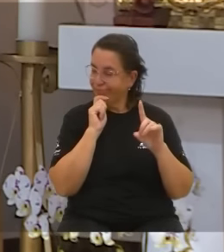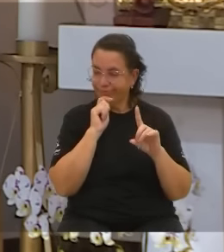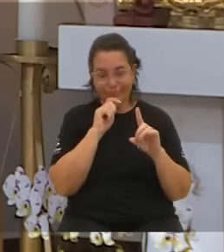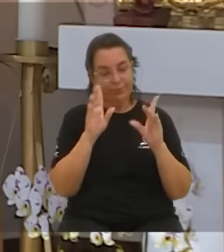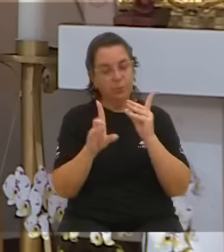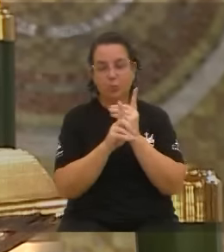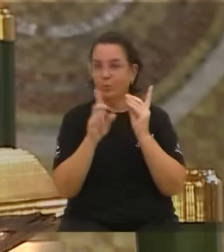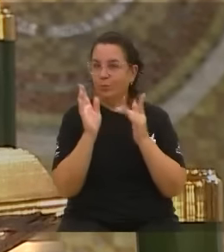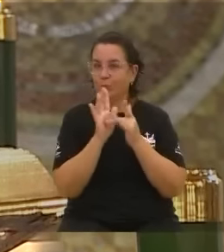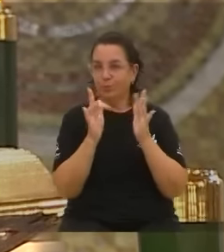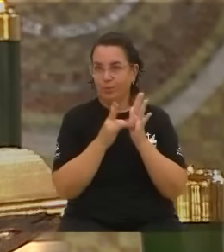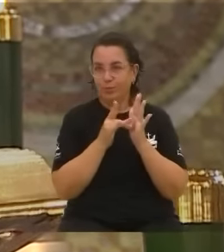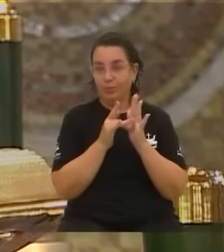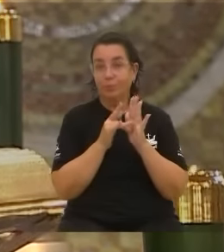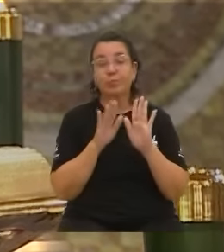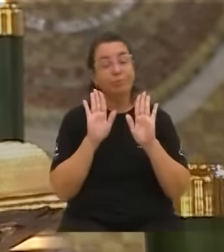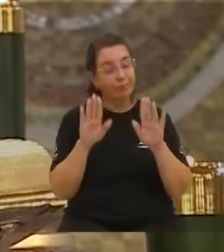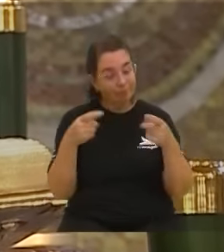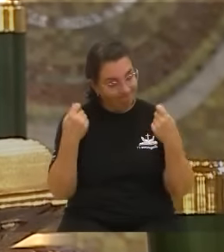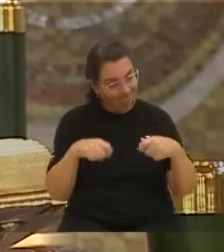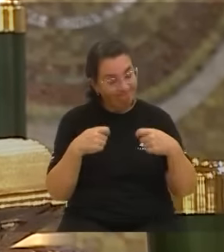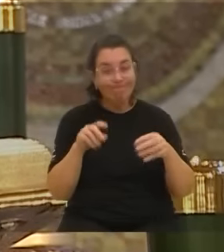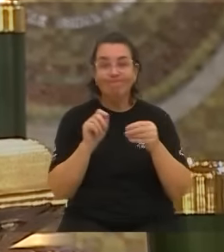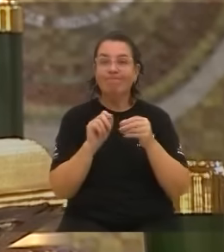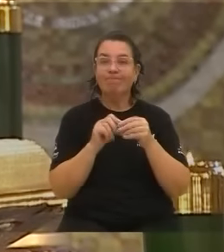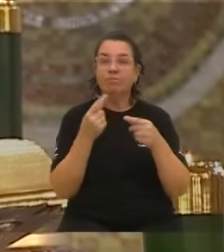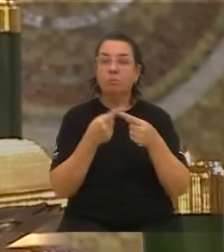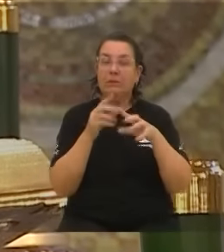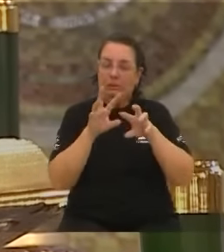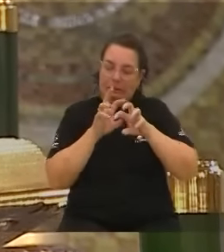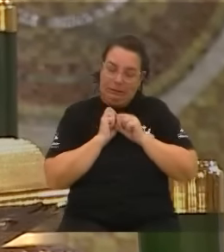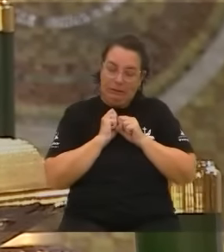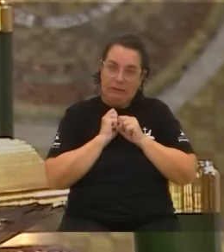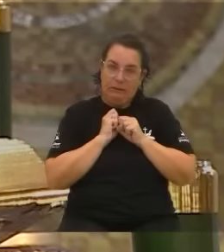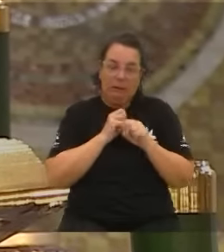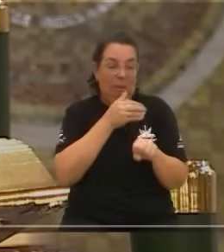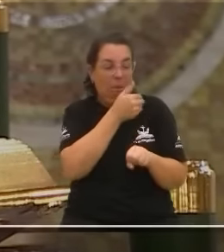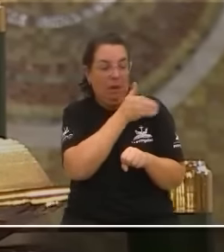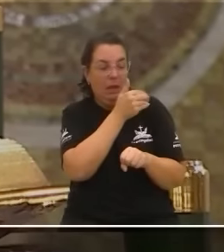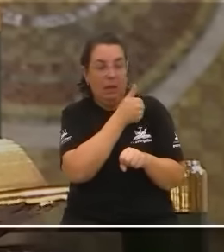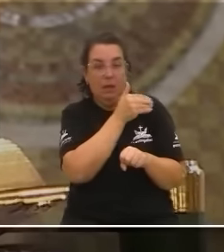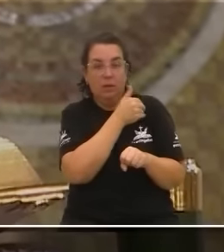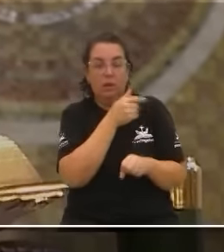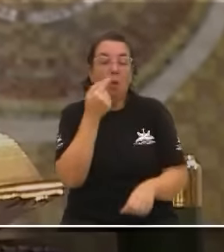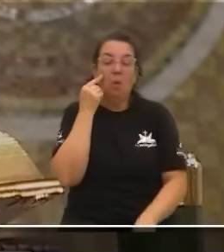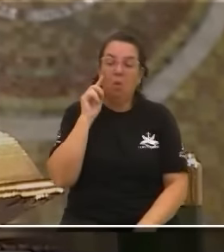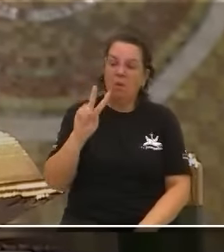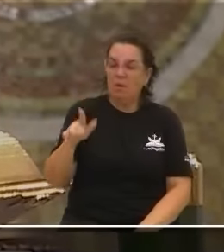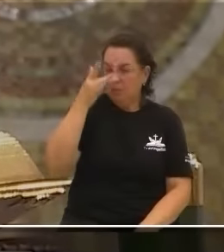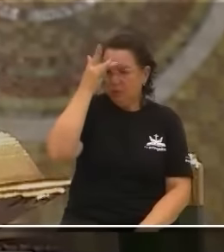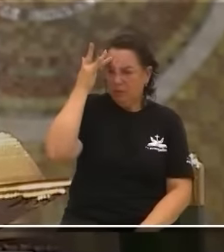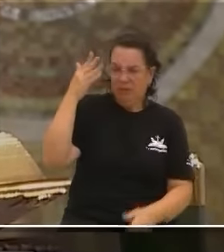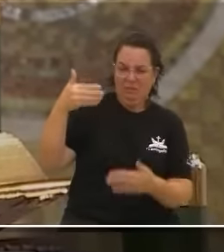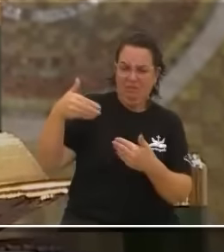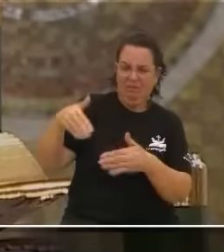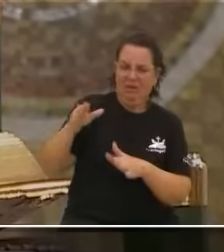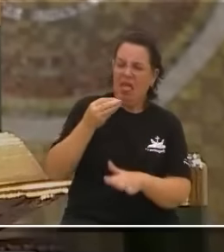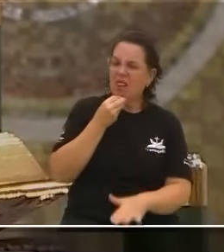Jesus, é por isso que às vezes estamos tão apegados ao preconceito, olhamos o outro no seu